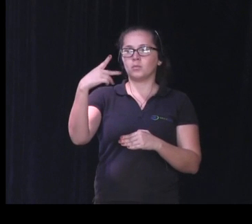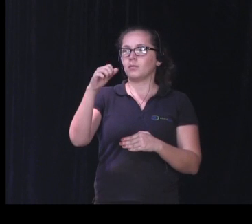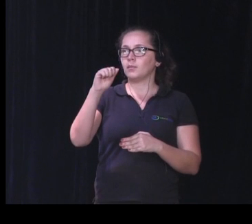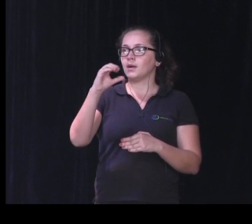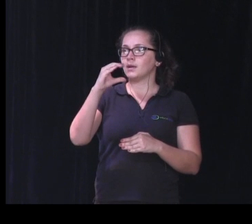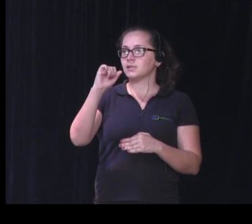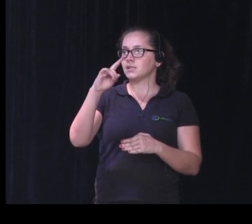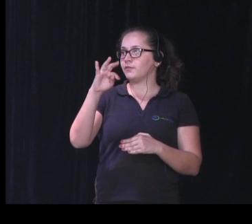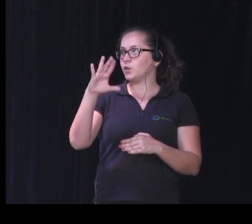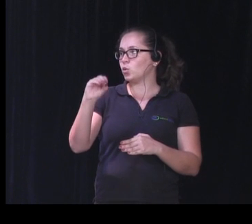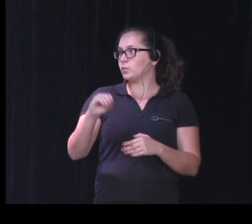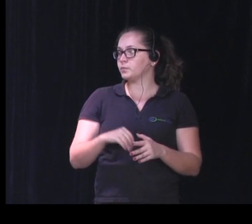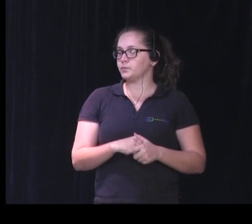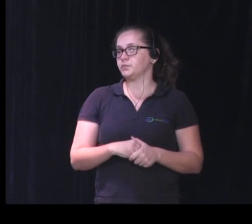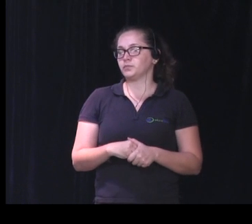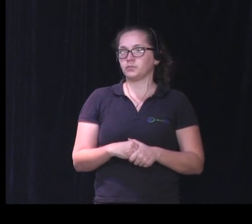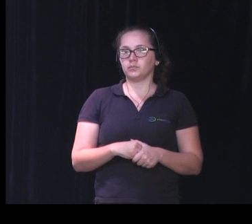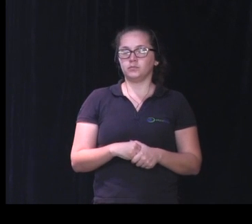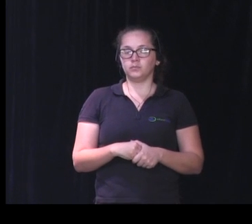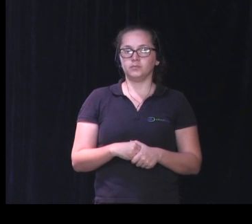para o Pacífico,